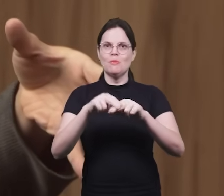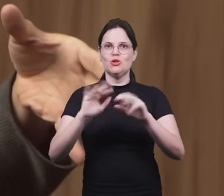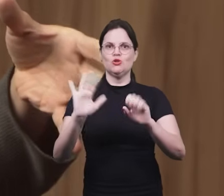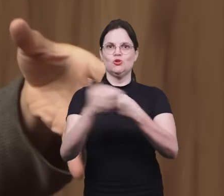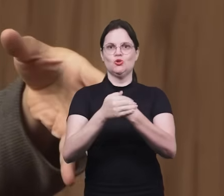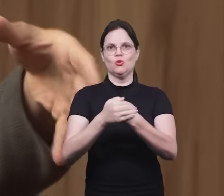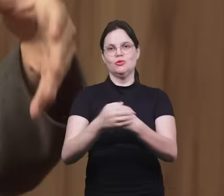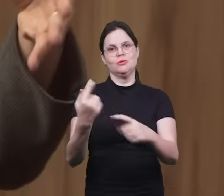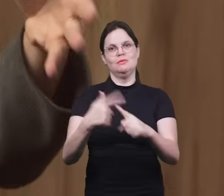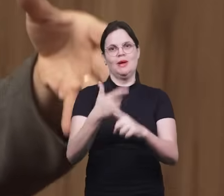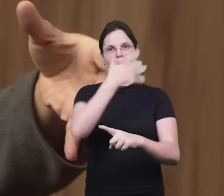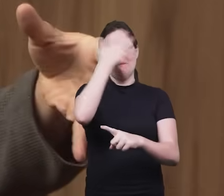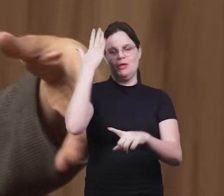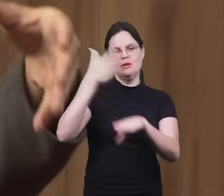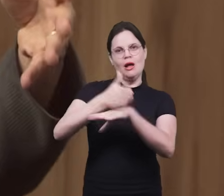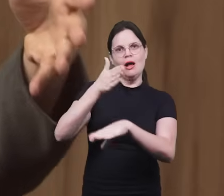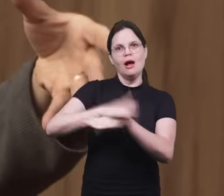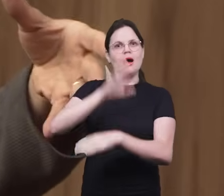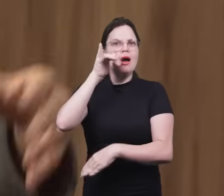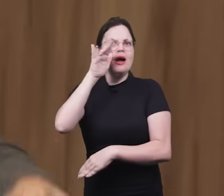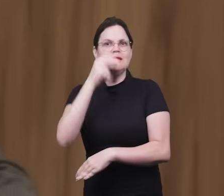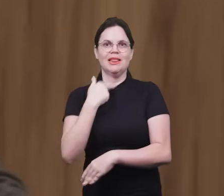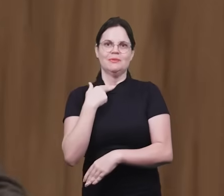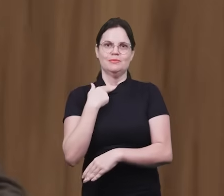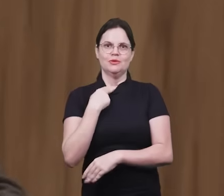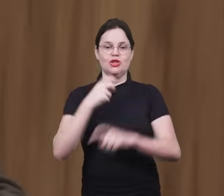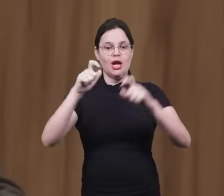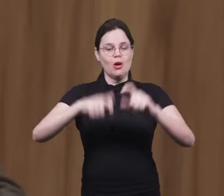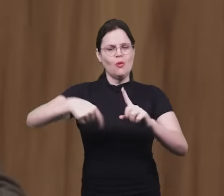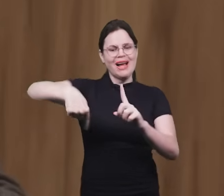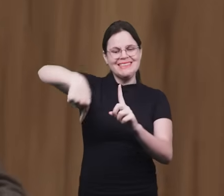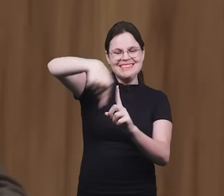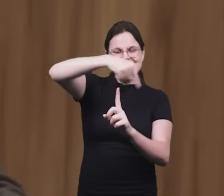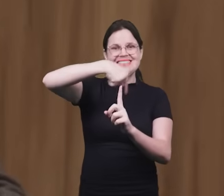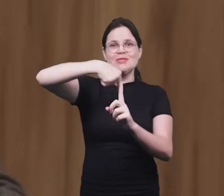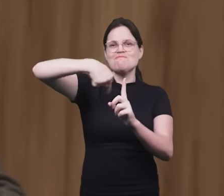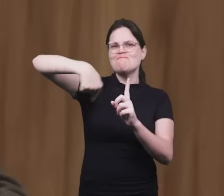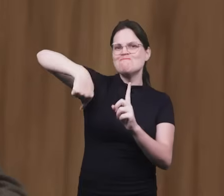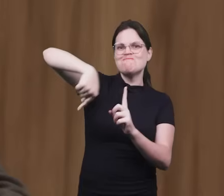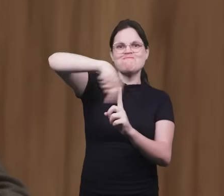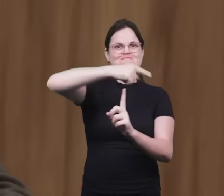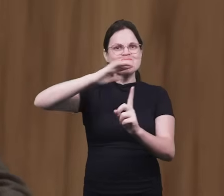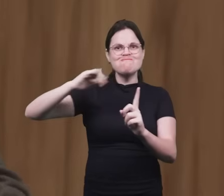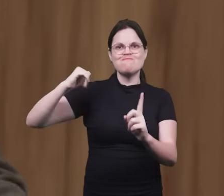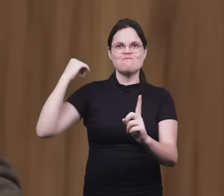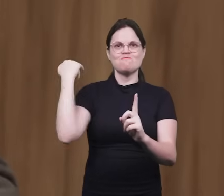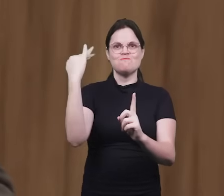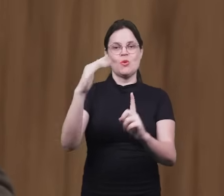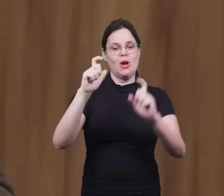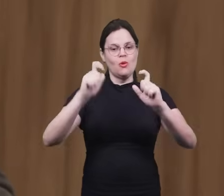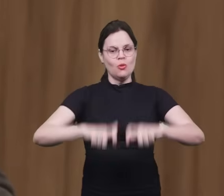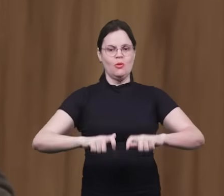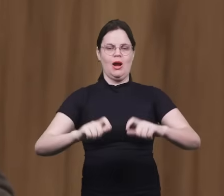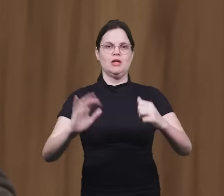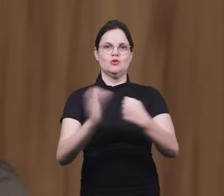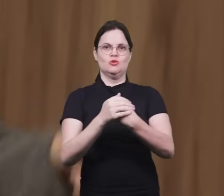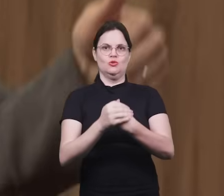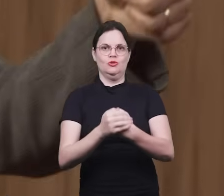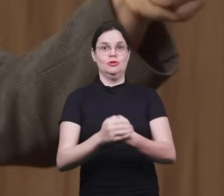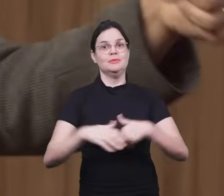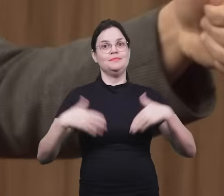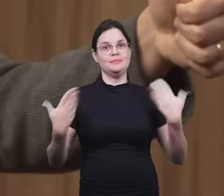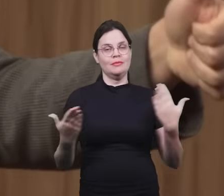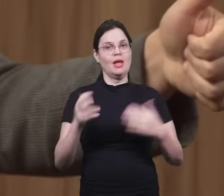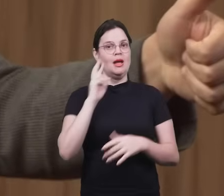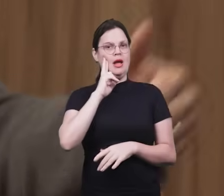chamava Santo dos Santos, Santíssimo. Esse era o maná escondido. Essa promessa que o Senhor faz agora